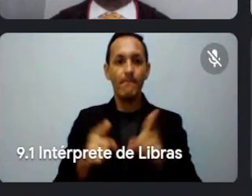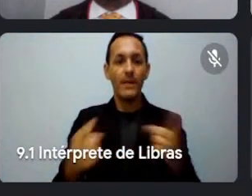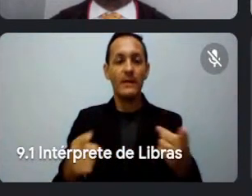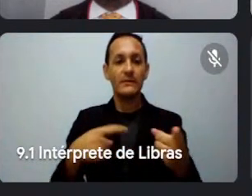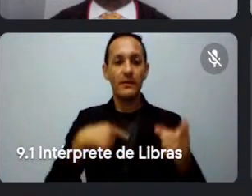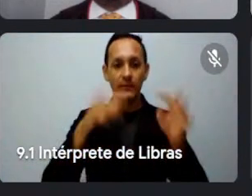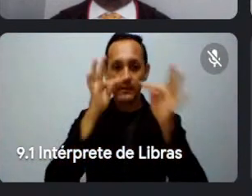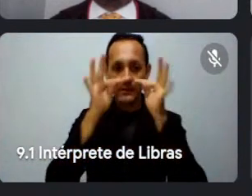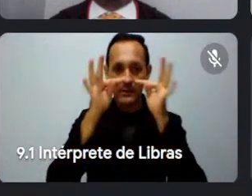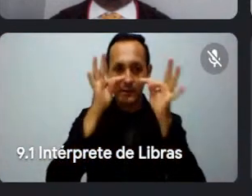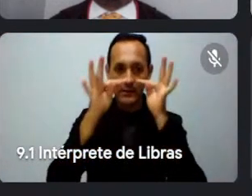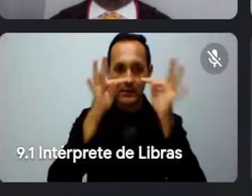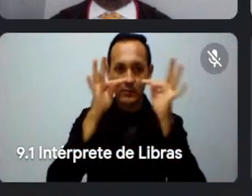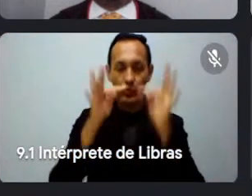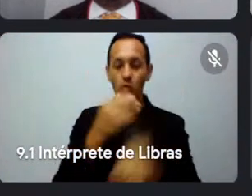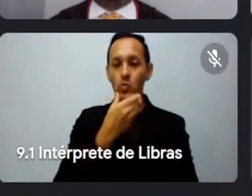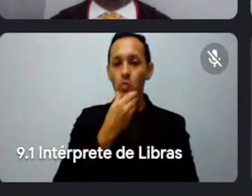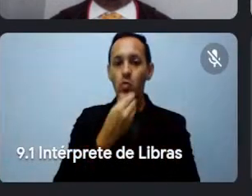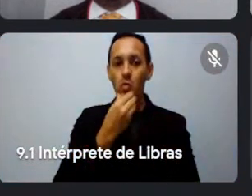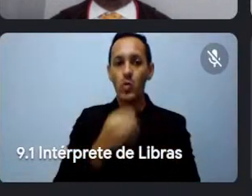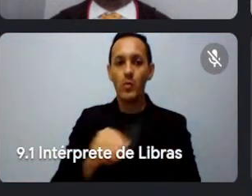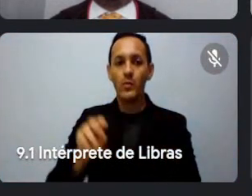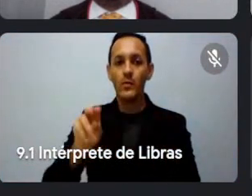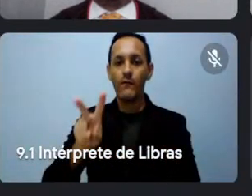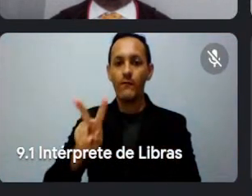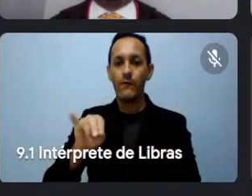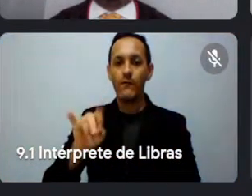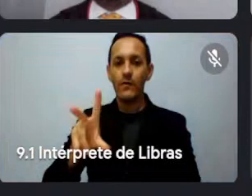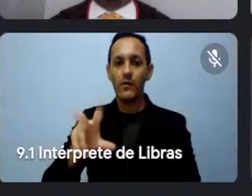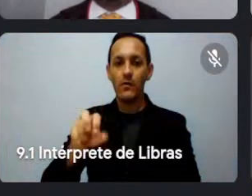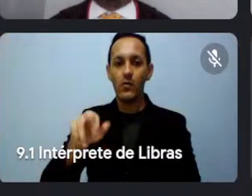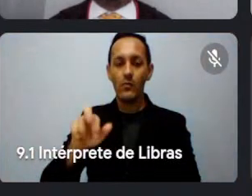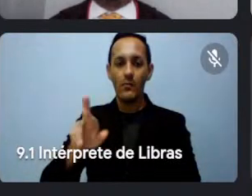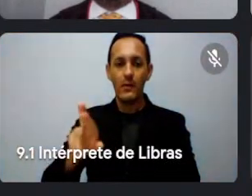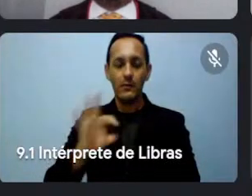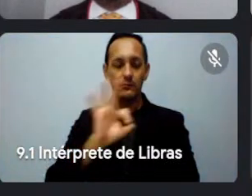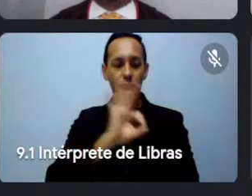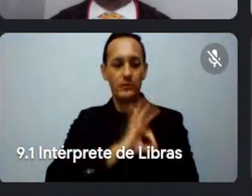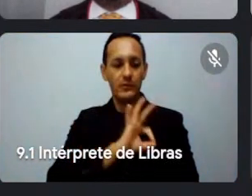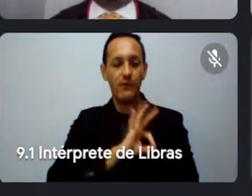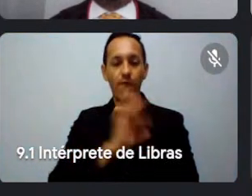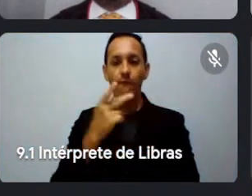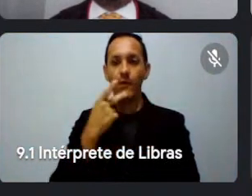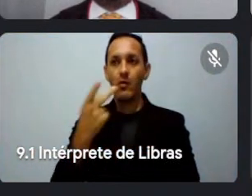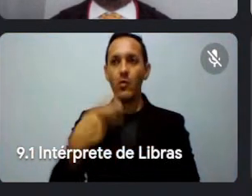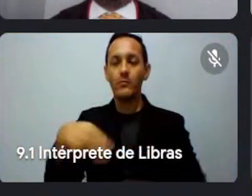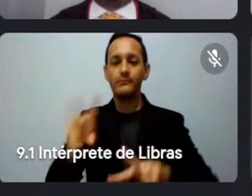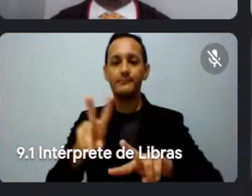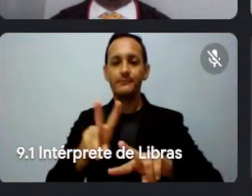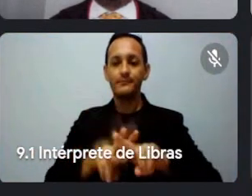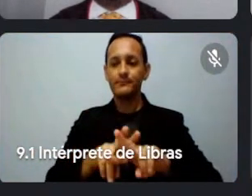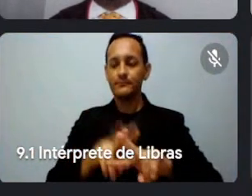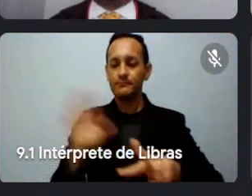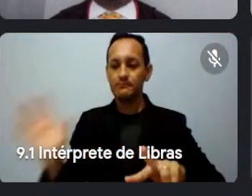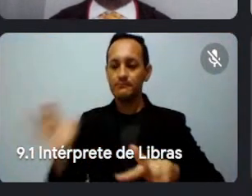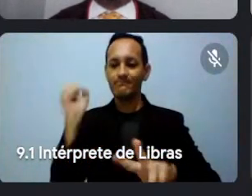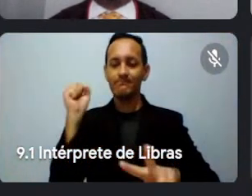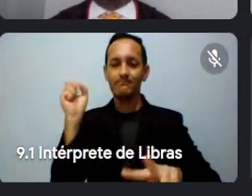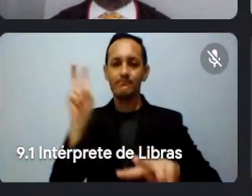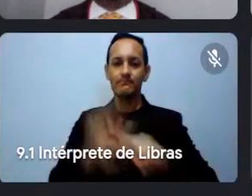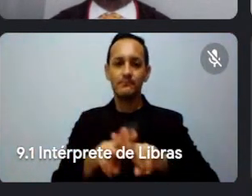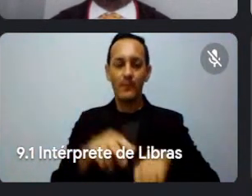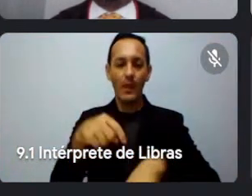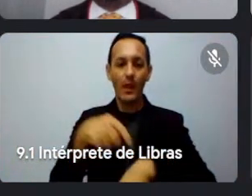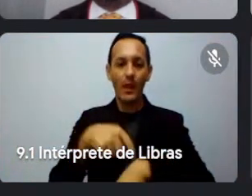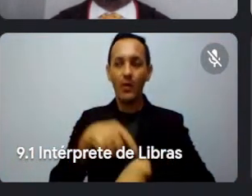Vilmar Pereira da Silva tão policial militar efetuou a prisão e essa testemunha é ao ser